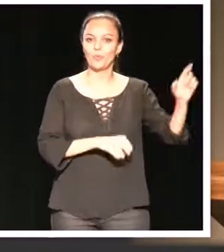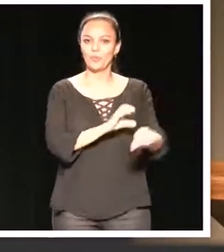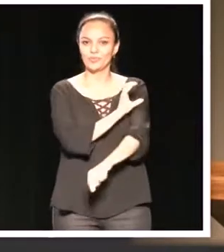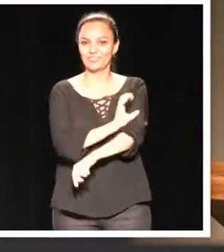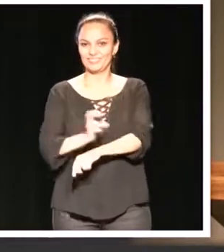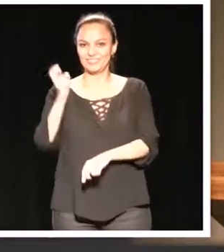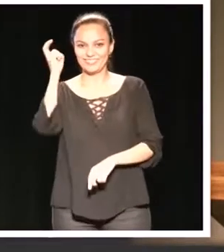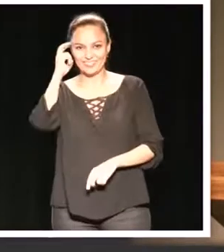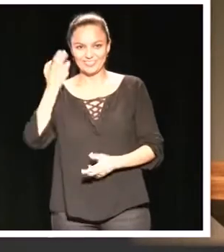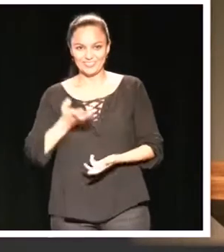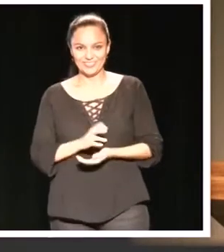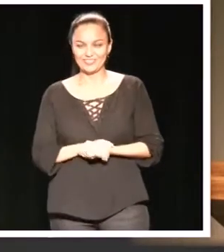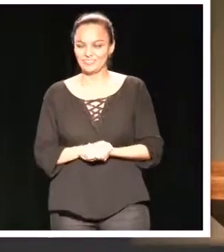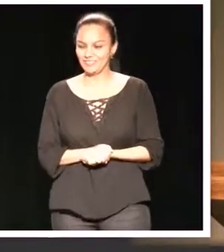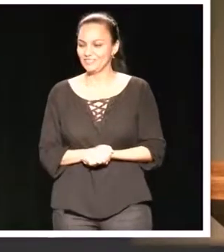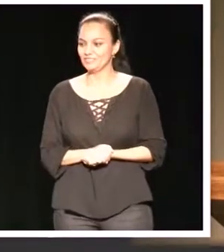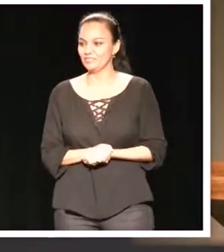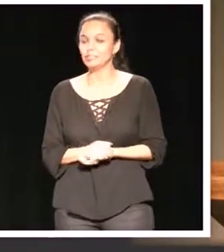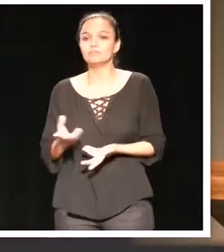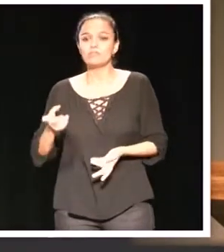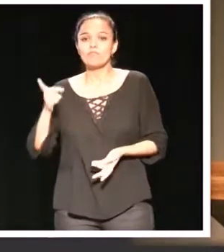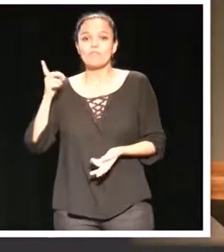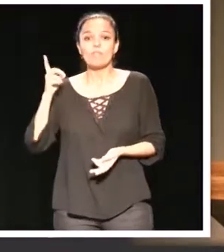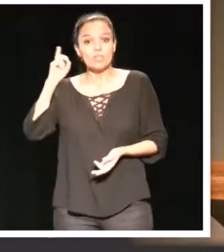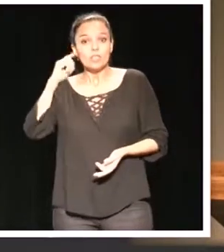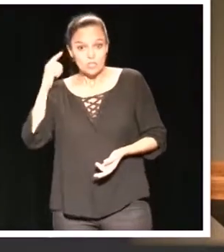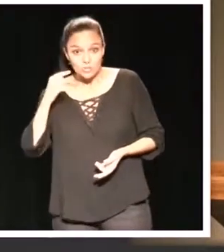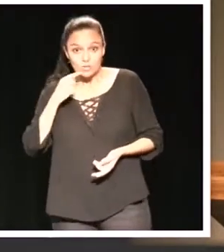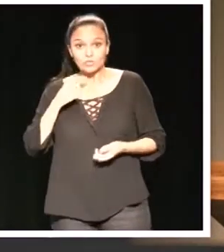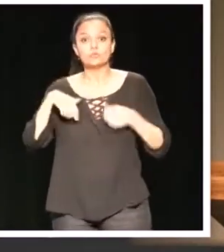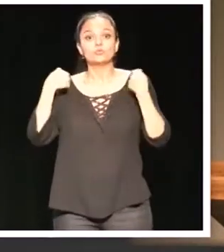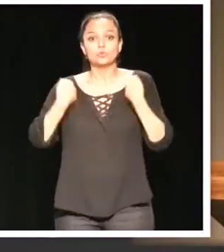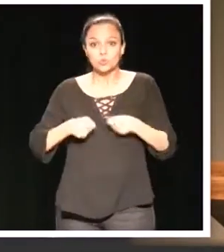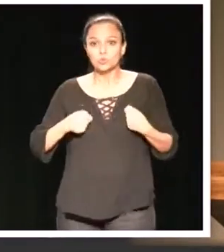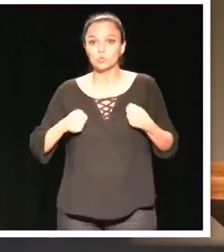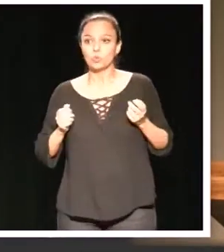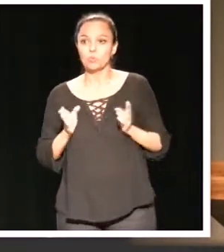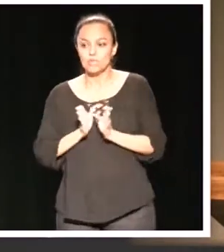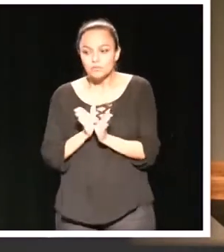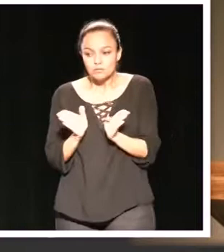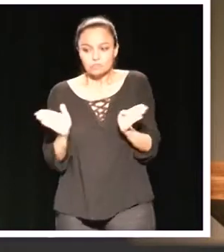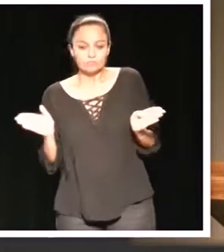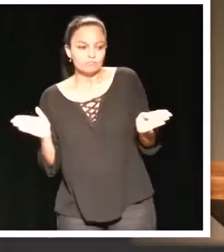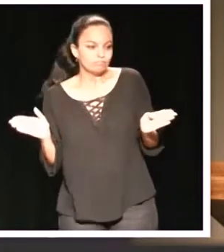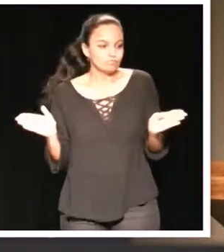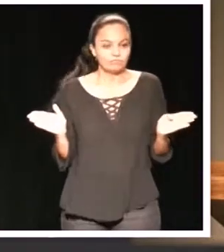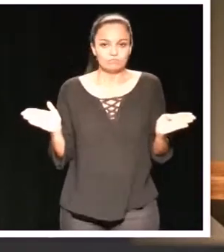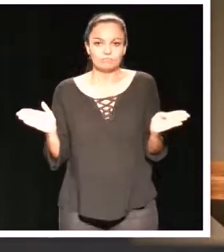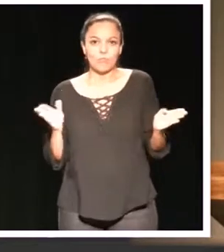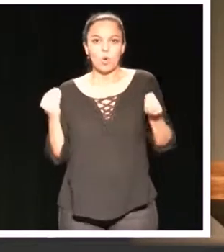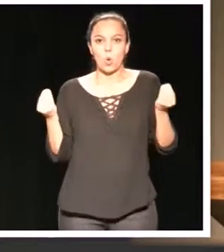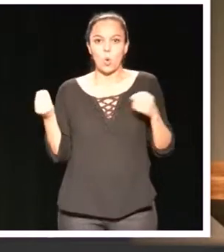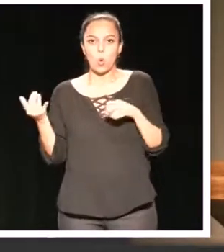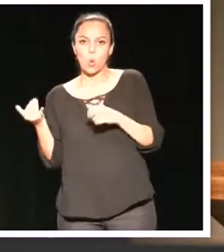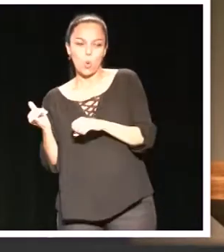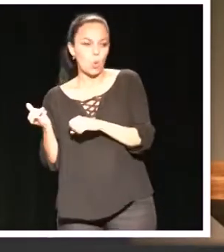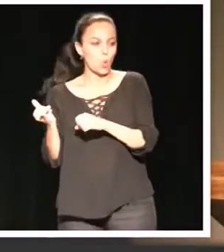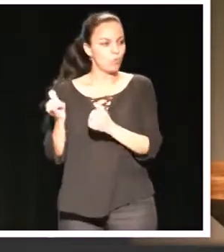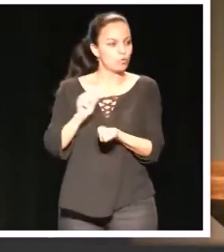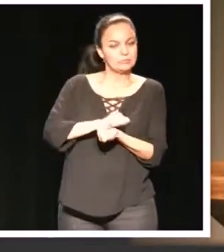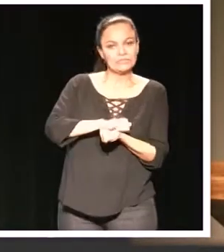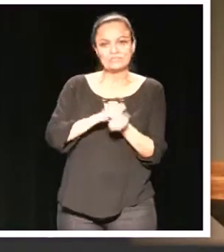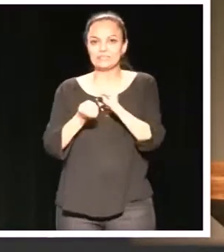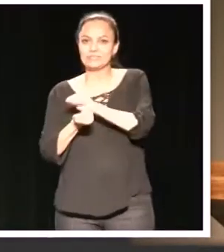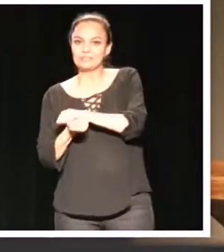que, durante a vida, tem que se acomodar a essa condição de hibridismo. Por isso a educação bilíngue